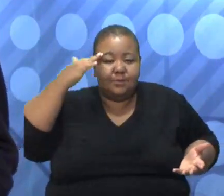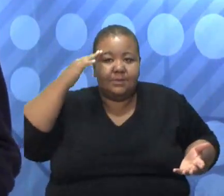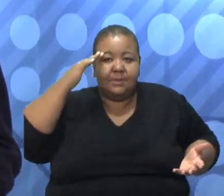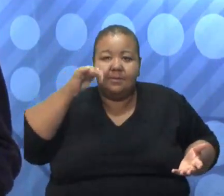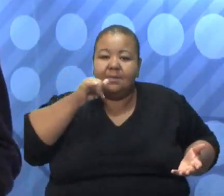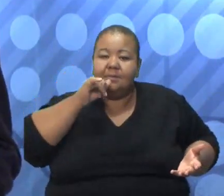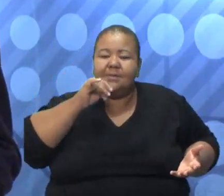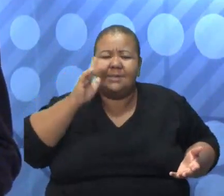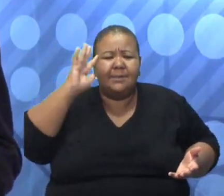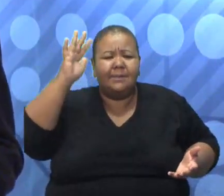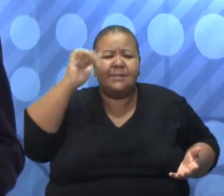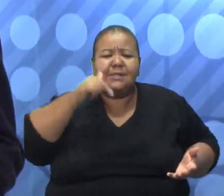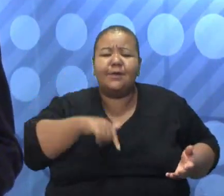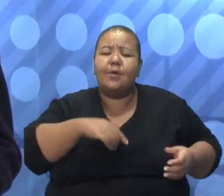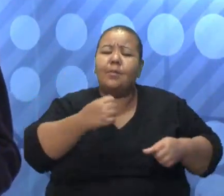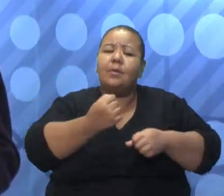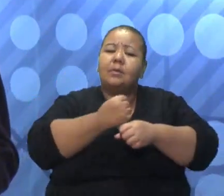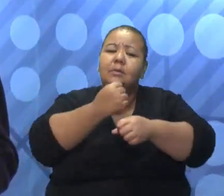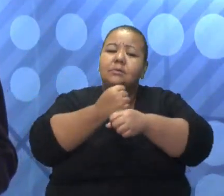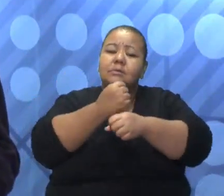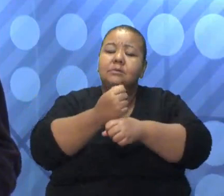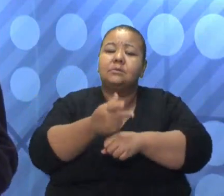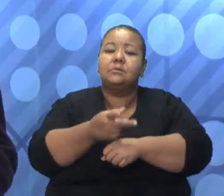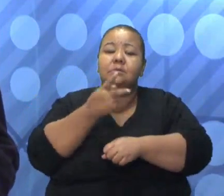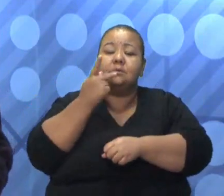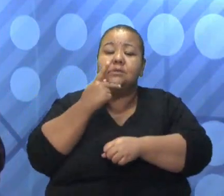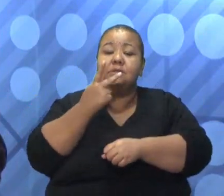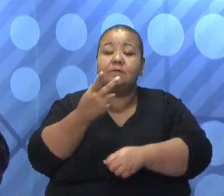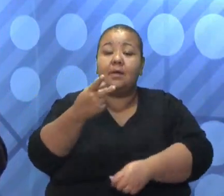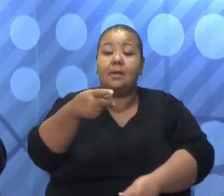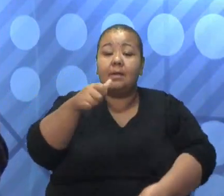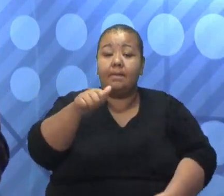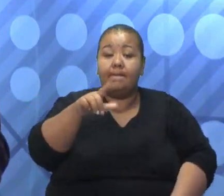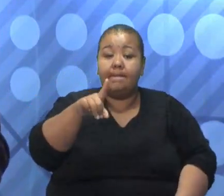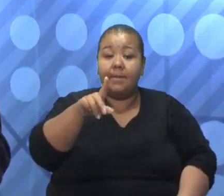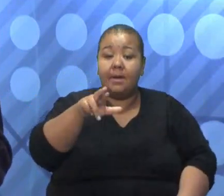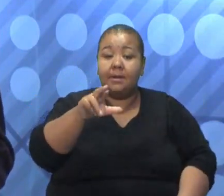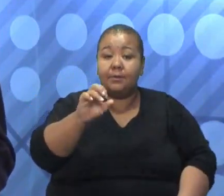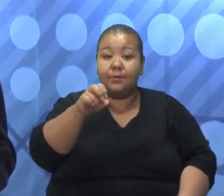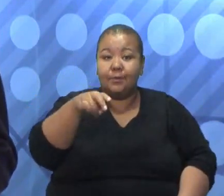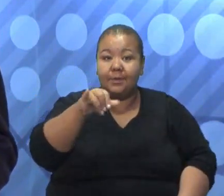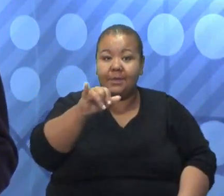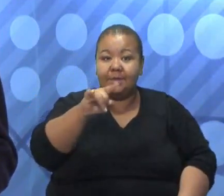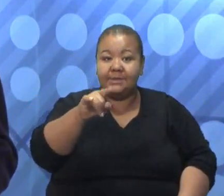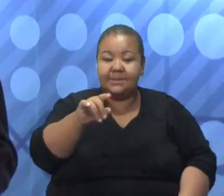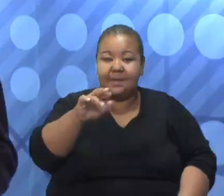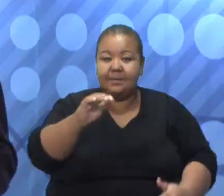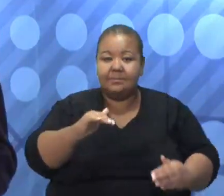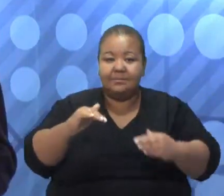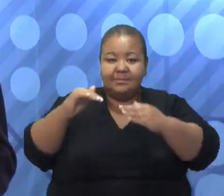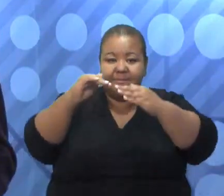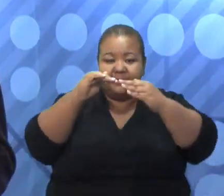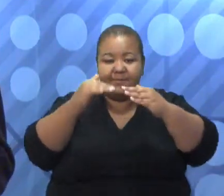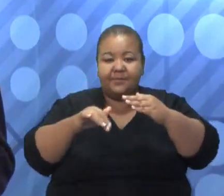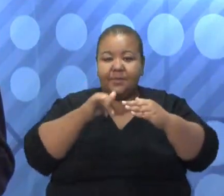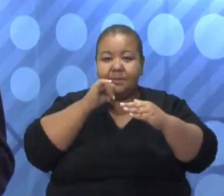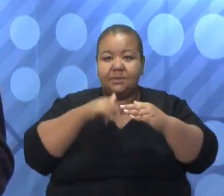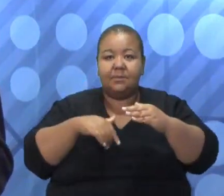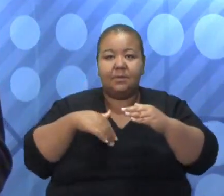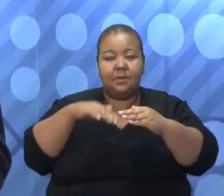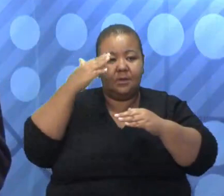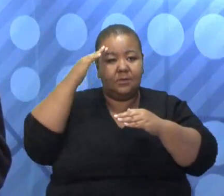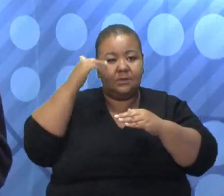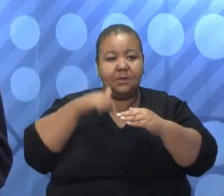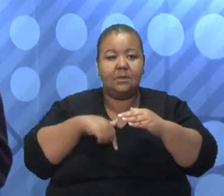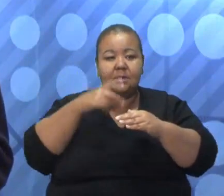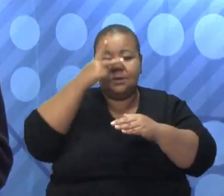caos que viraria no processo produtivo. Então quando a gente fala de padronização do processo, eu sei que nem eu que sou uma pessoa alta, eu uso uma camisa